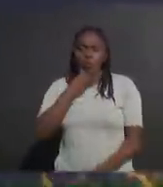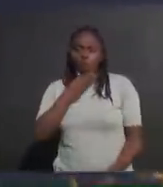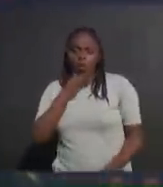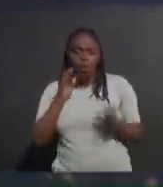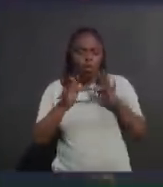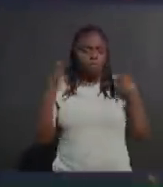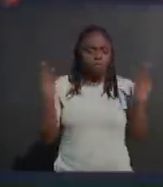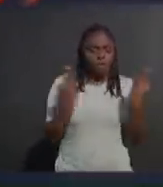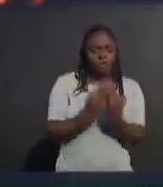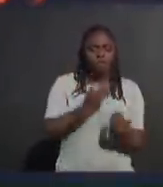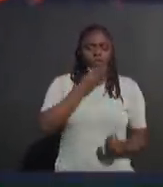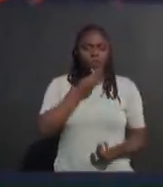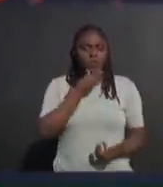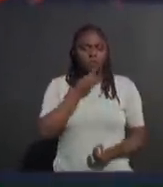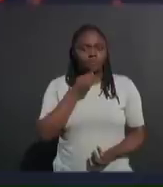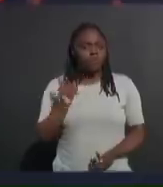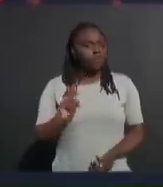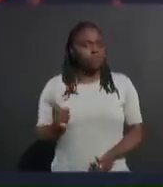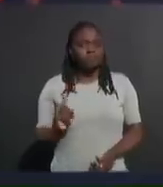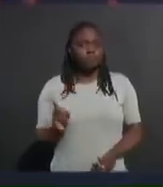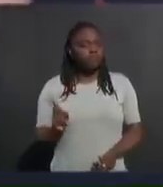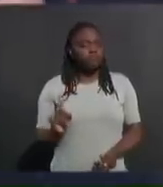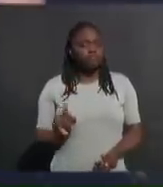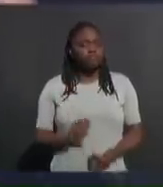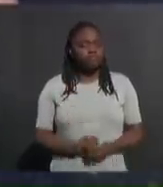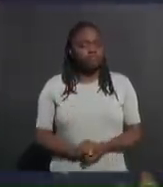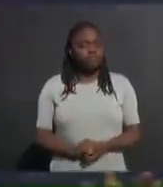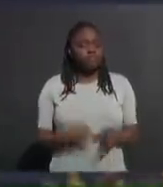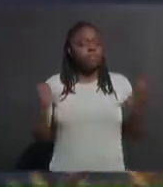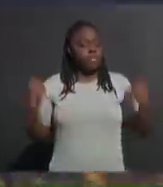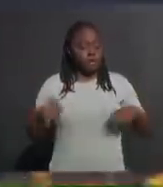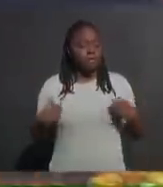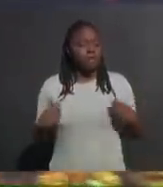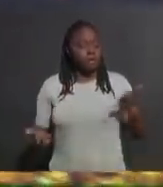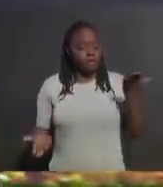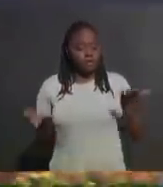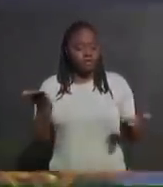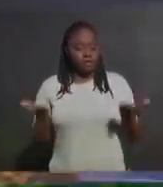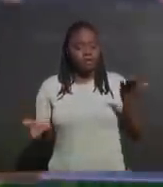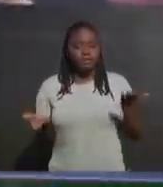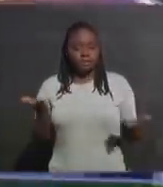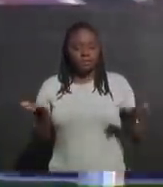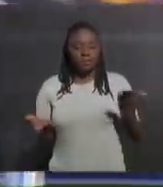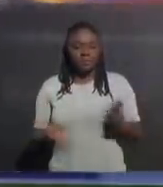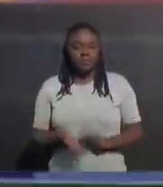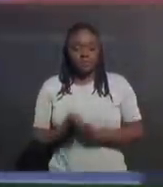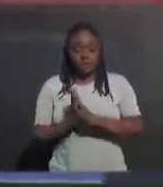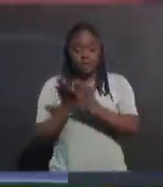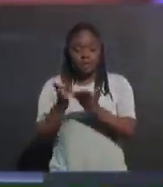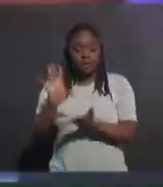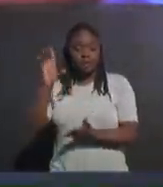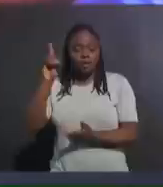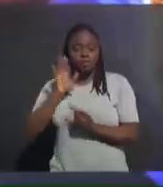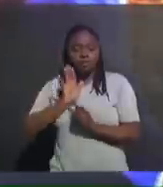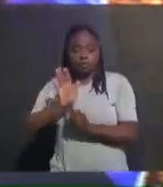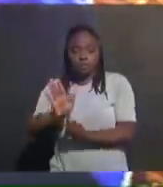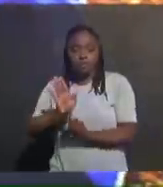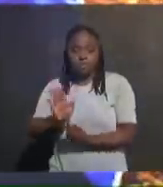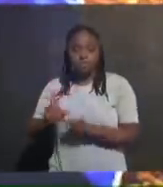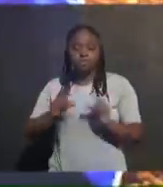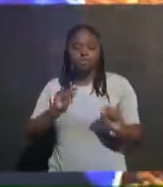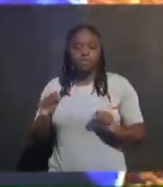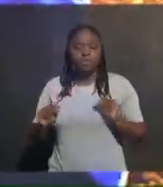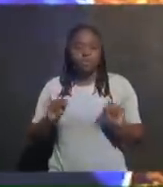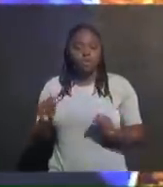muito homem. Não. É uma coisa que a gente precisa equilibrar. Né? A gente vê na Bíblia, outro desequilibrado